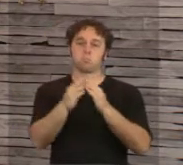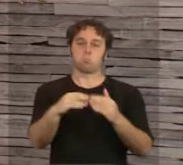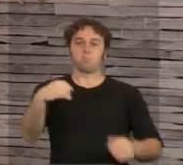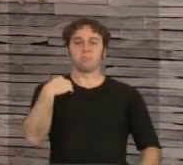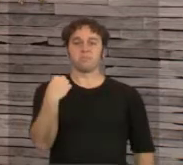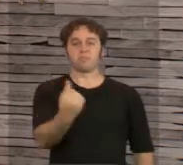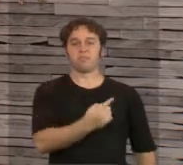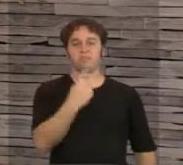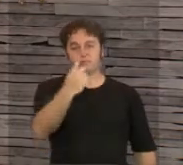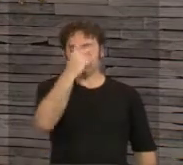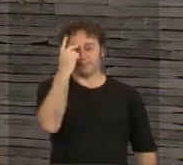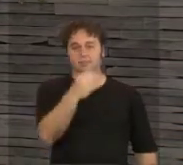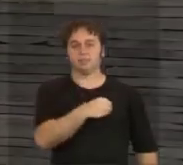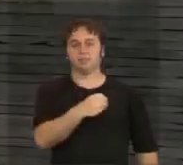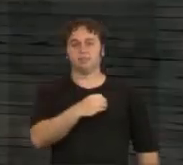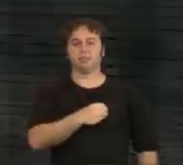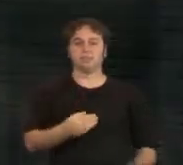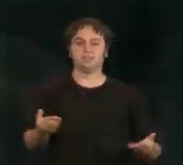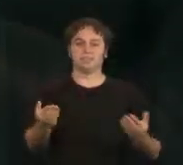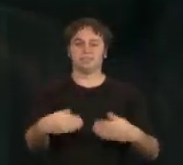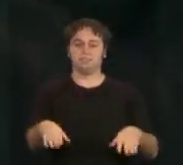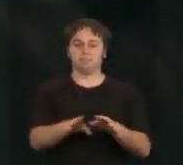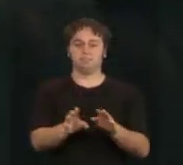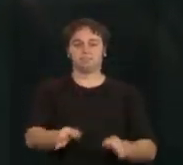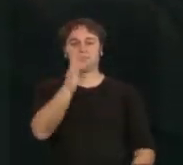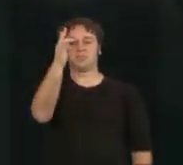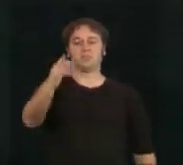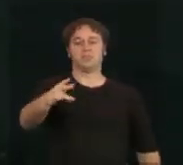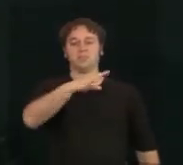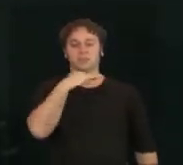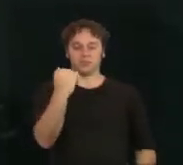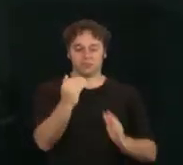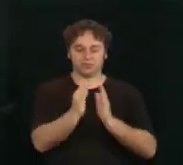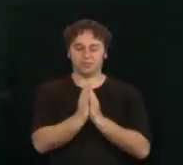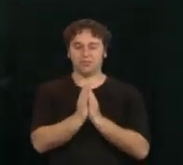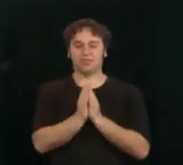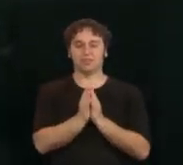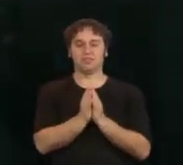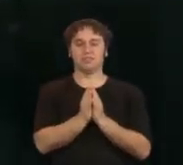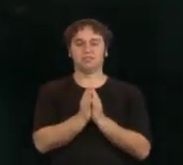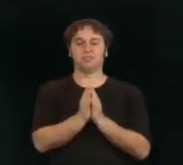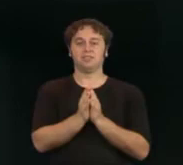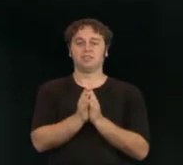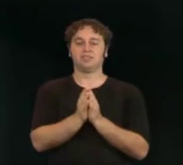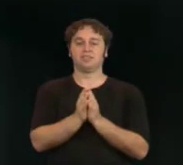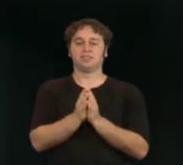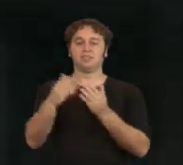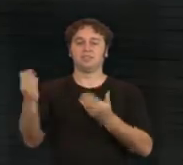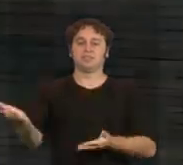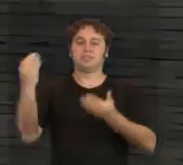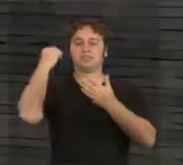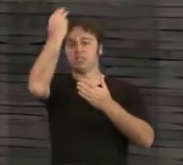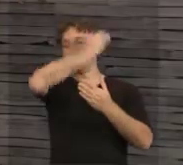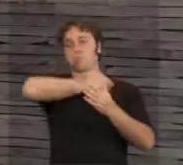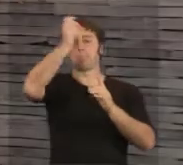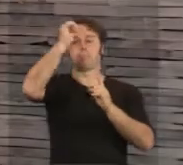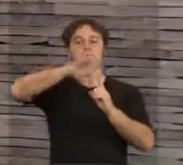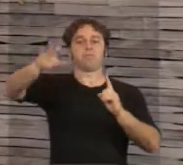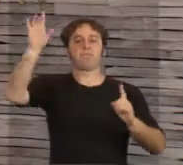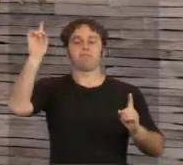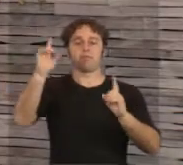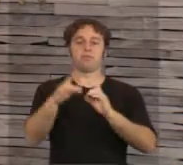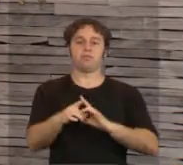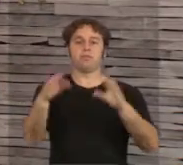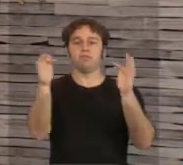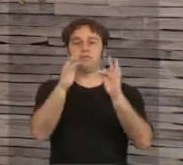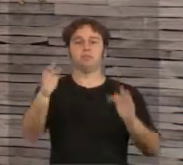Santa Maria, Mãe de Deus, rogai por nós, pecadores, agora e na hora de nossa morte. Amém. Ave Maria, cheia de